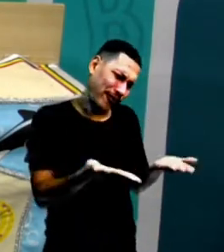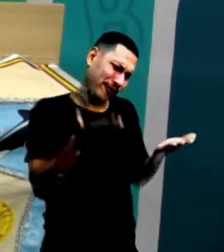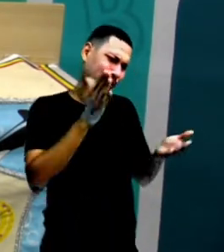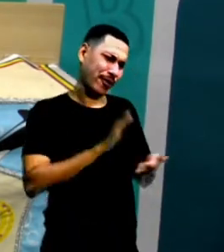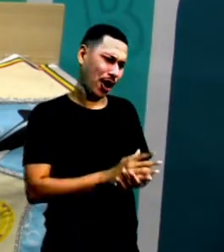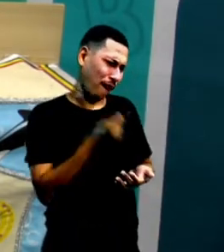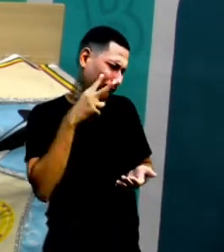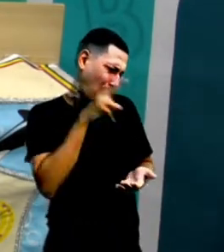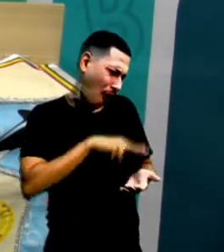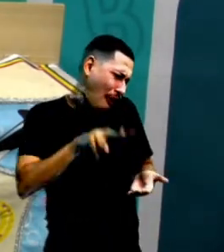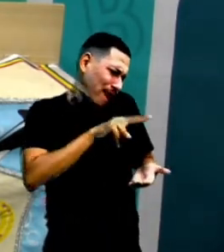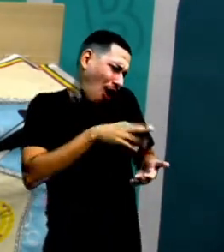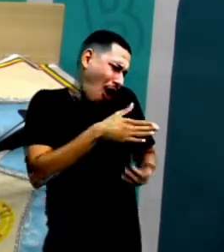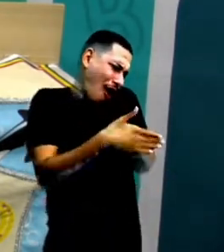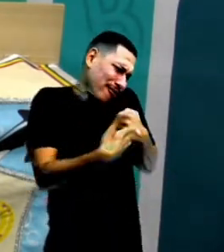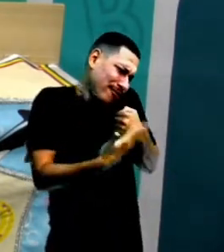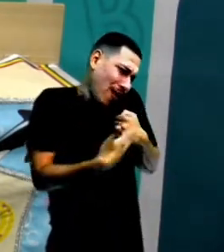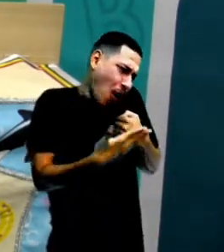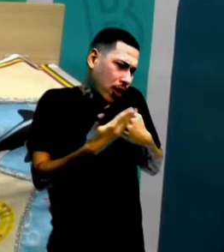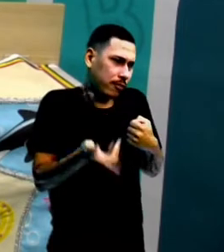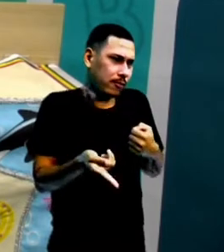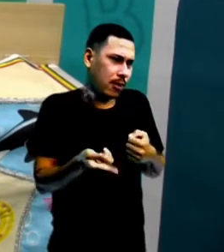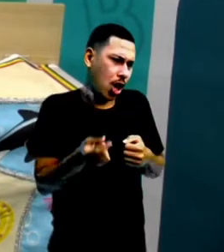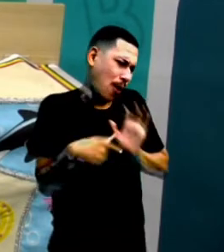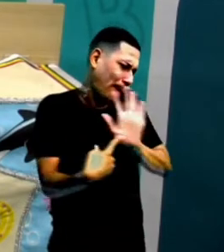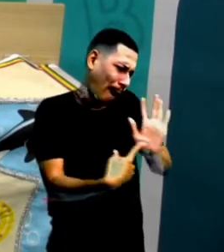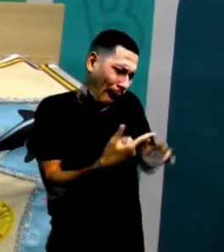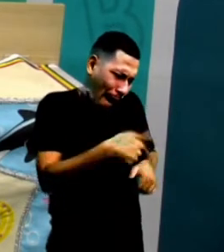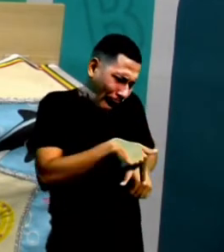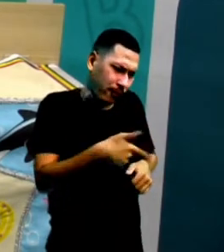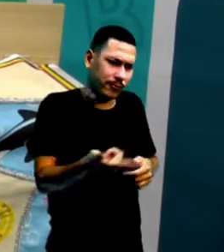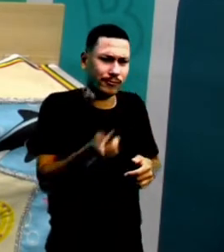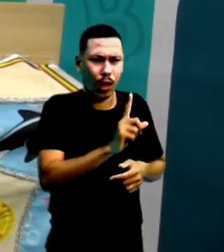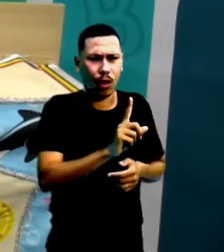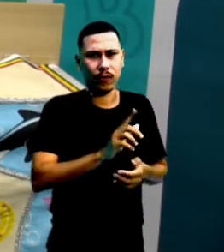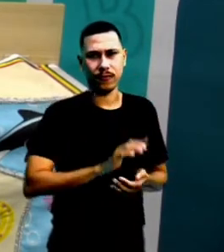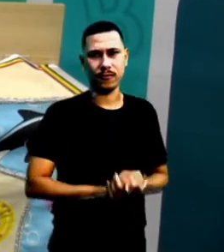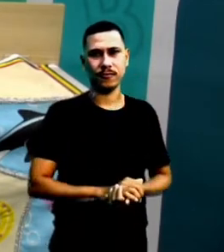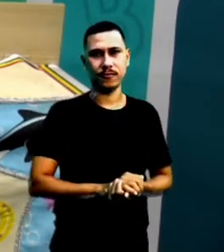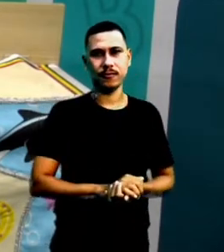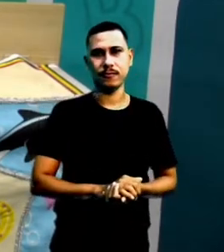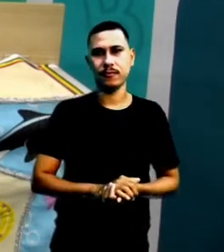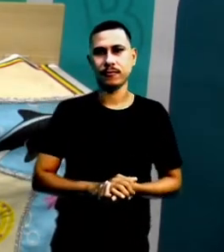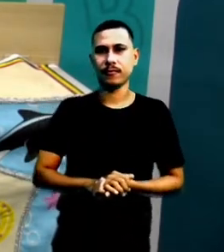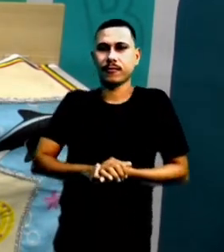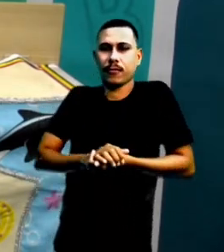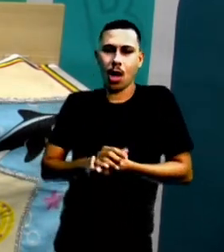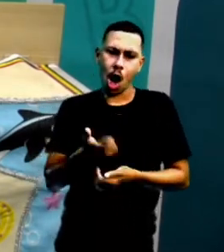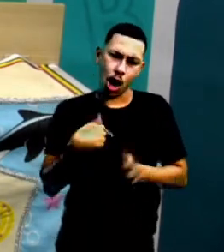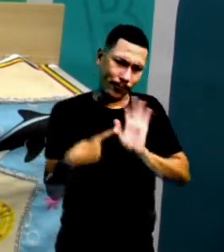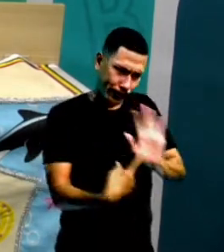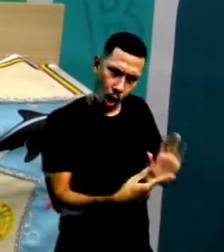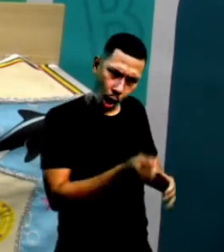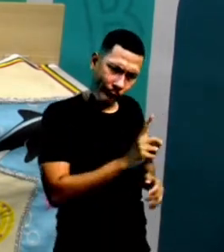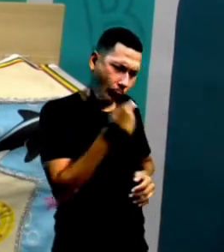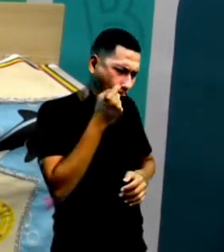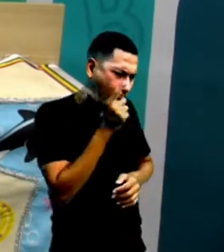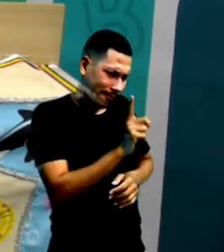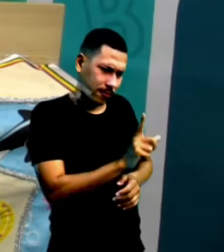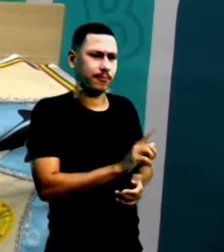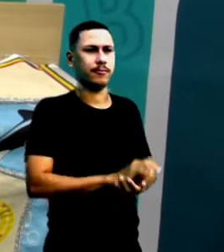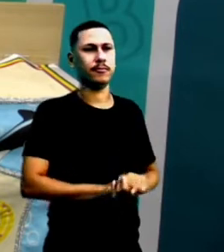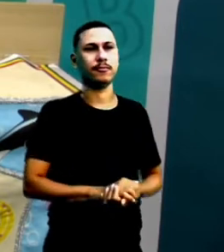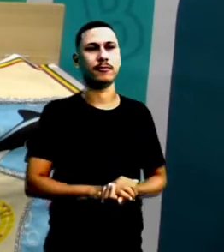aqui, ó. Ele, tia Lê não trouxe ele hoje, não. Certo? Tia Lê não trouxe.